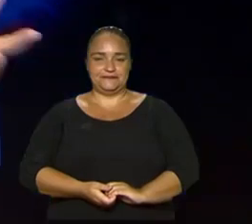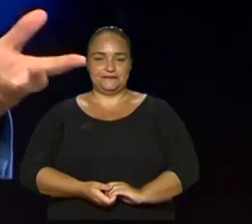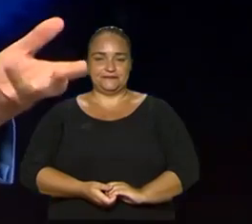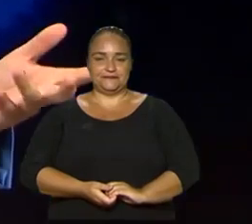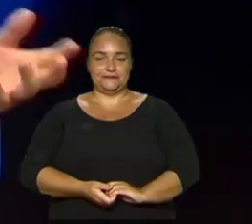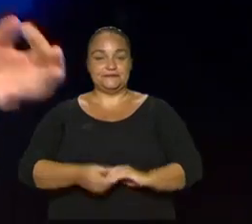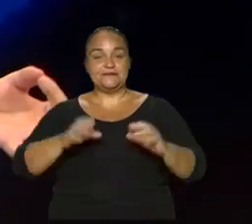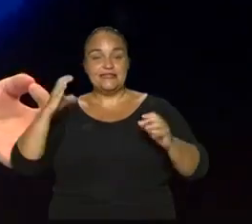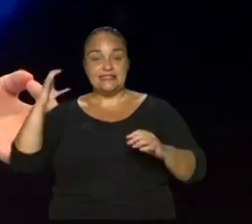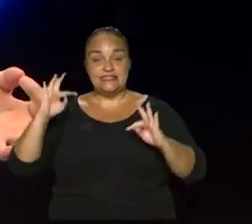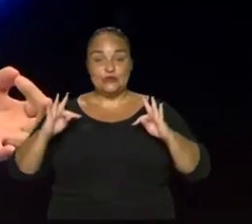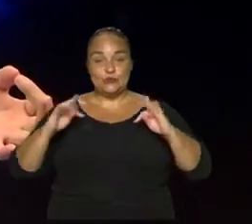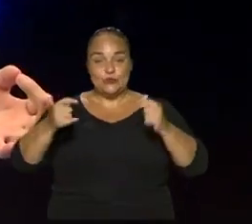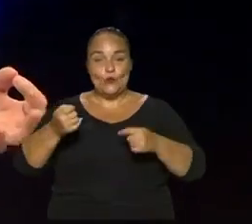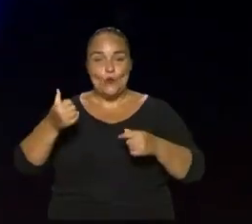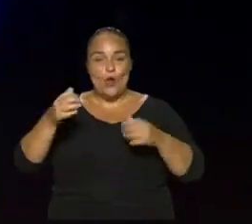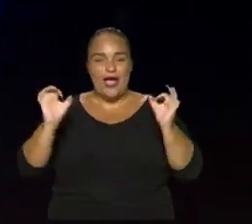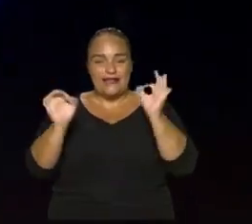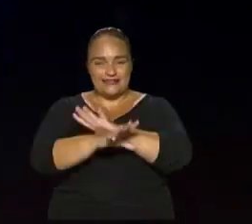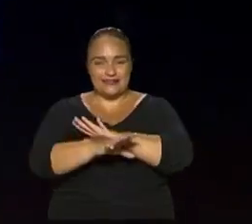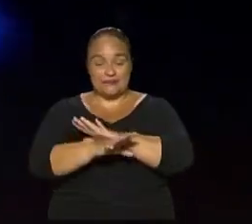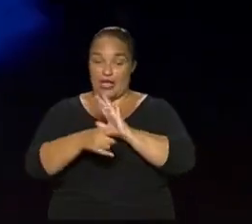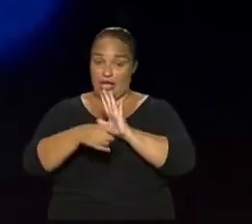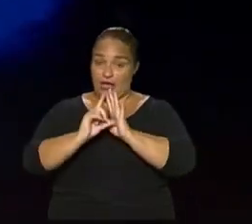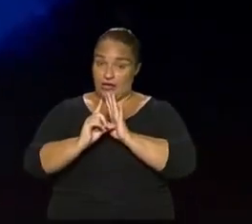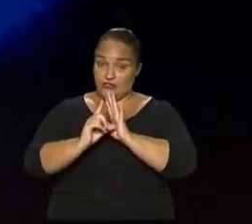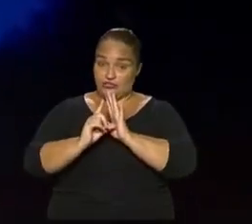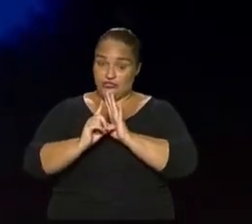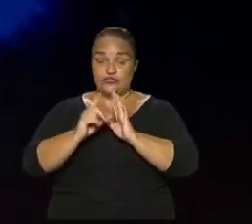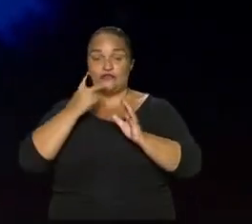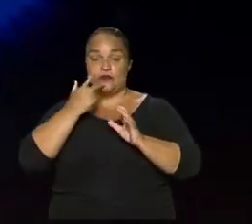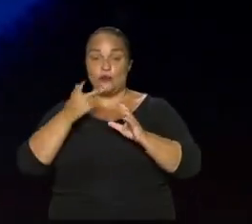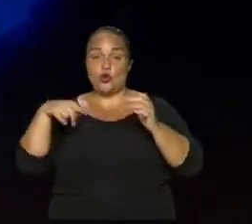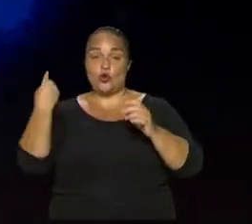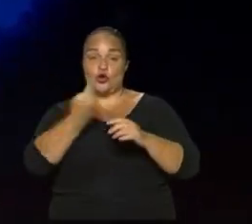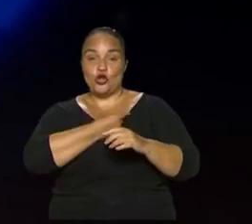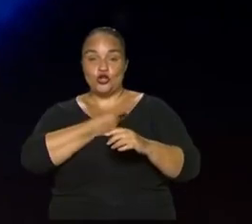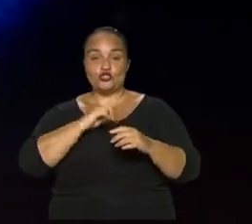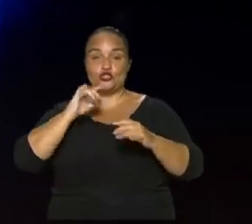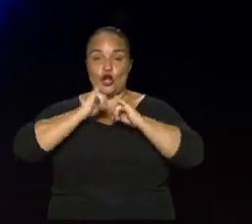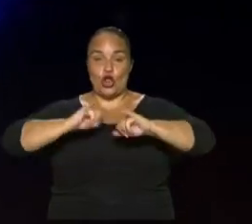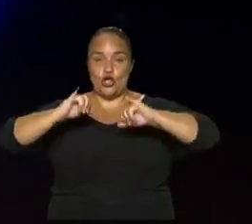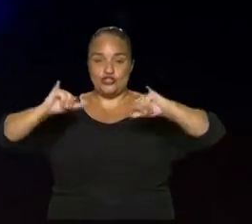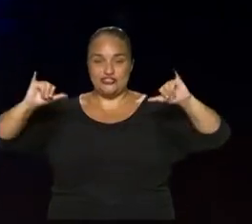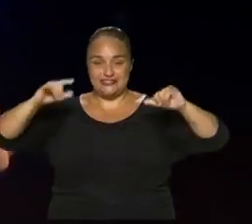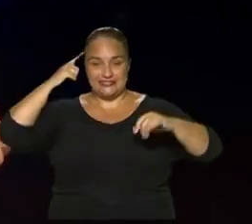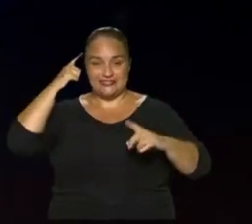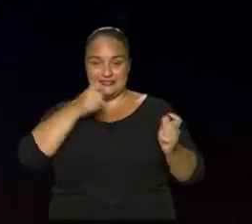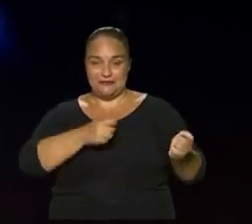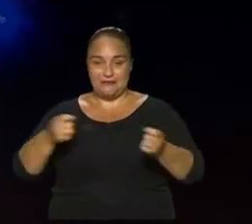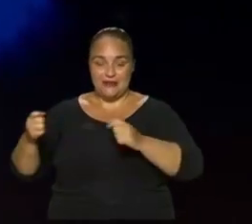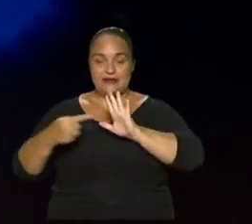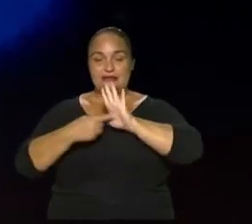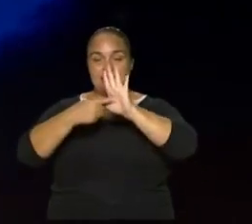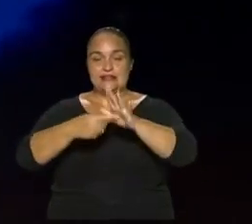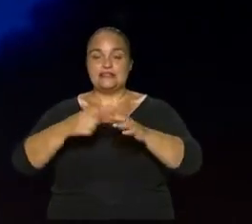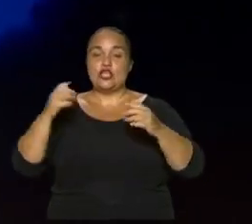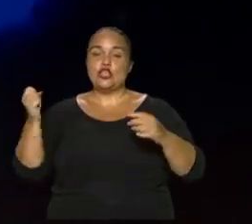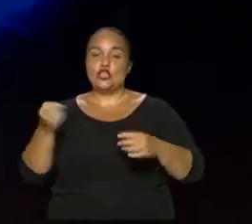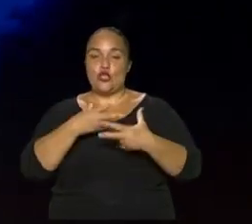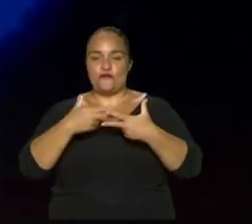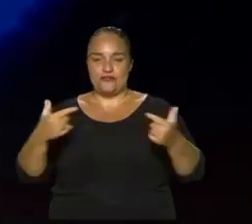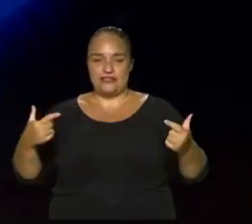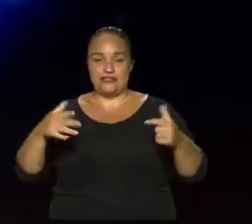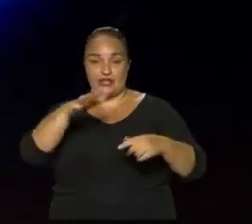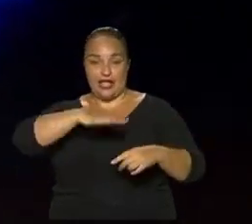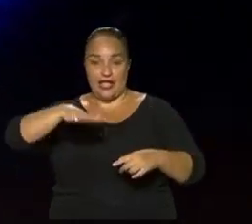E o Ciência é Tudo está quase acabando, mas antes, vamos com o nosso giro de notícias da semana, trazendo as últimas novidades na área